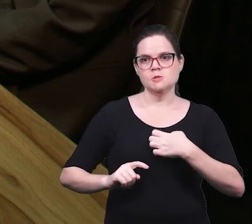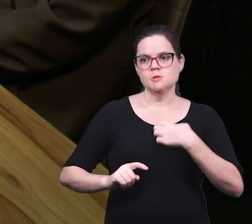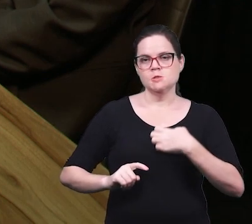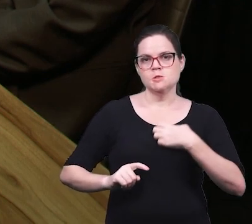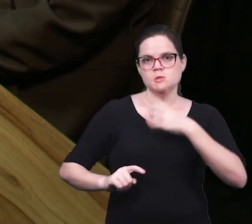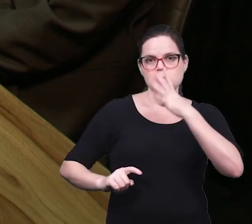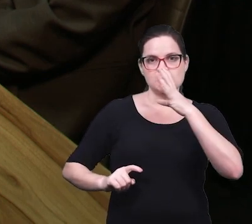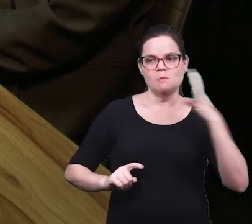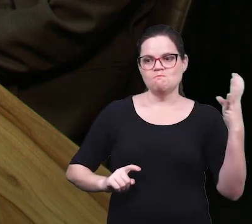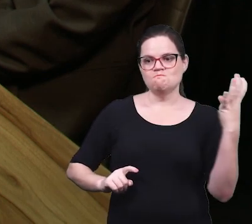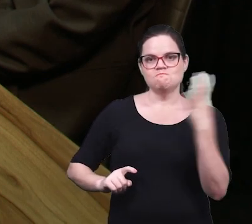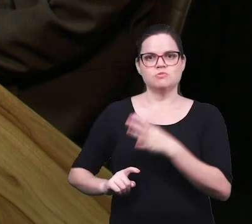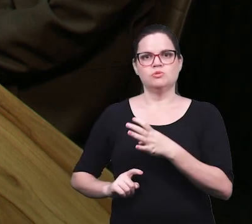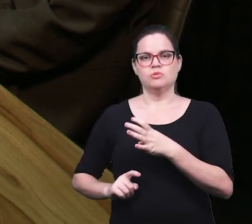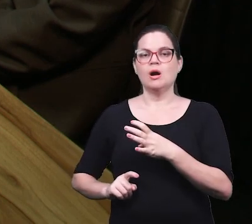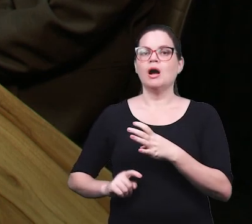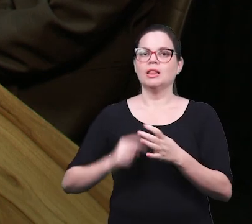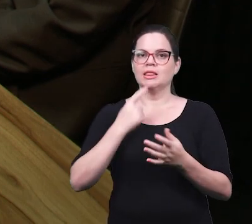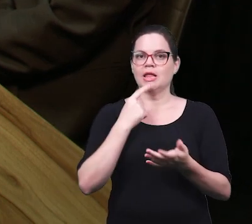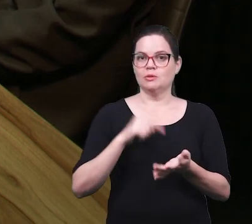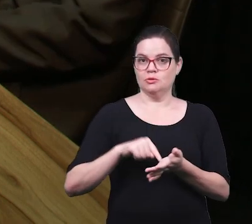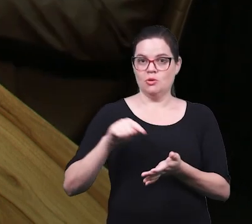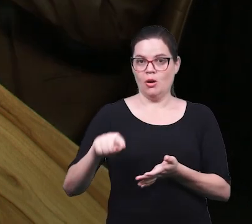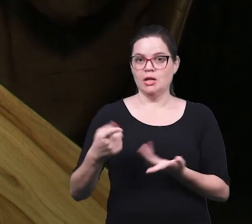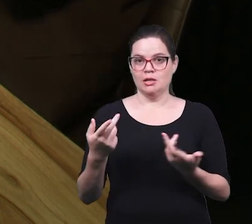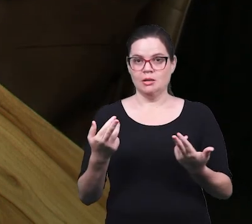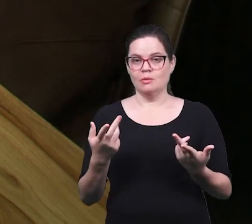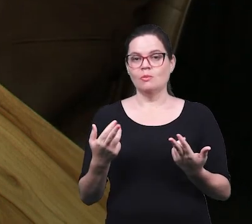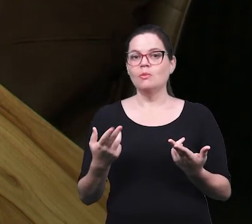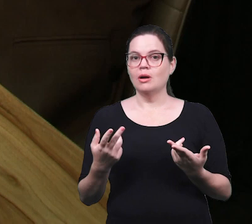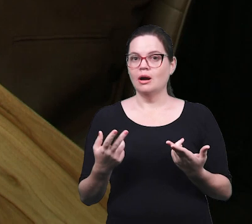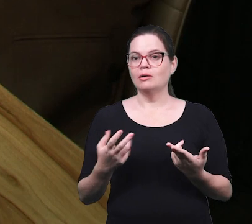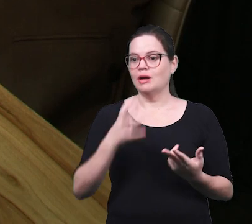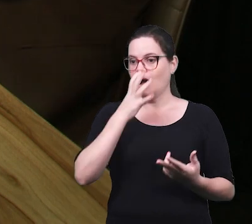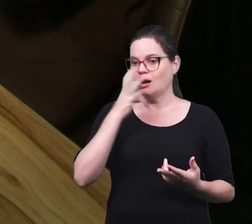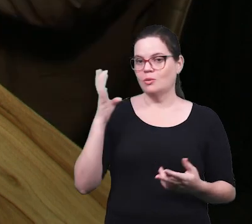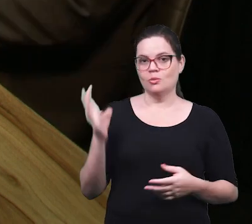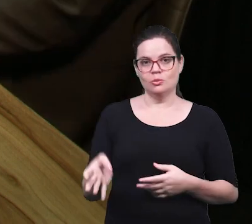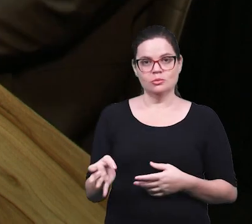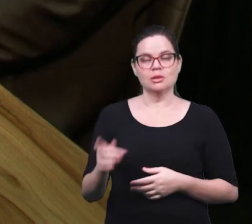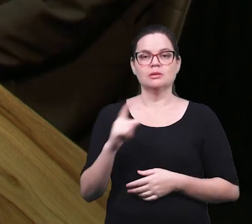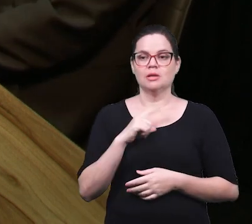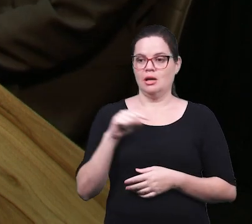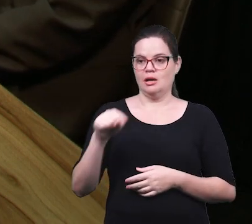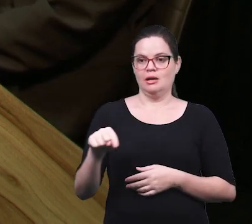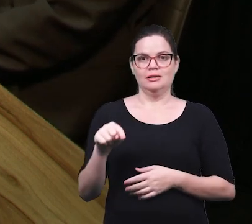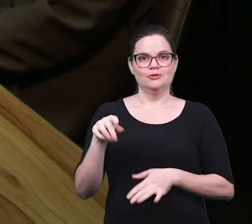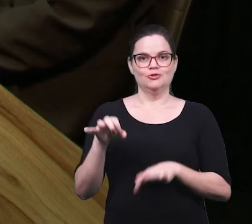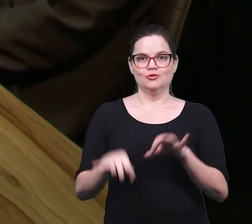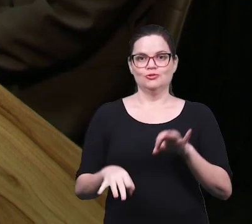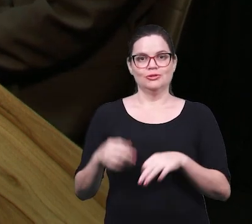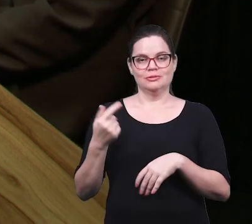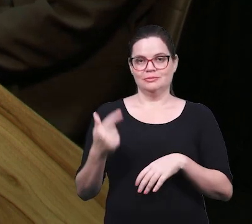pela esposa de Potifar. E assim, José,